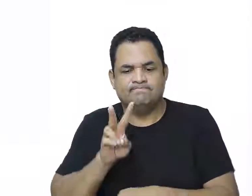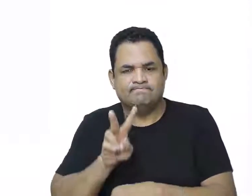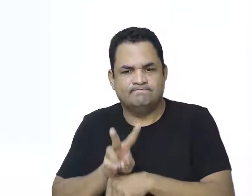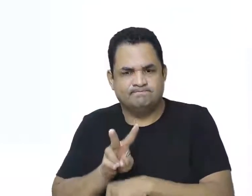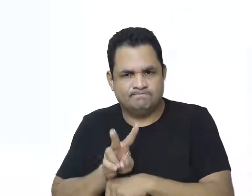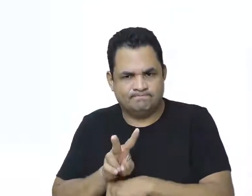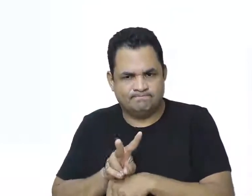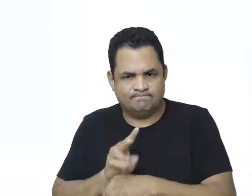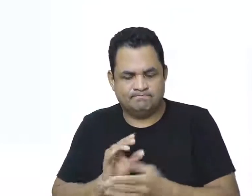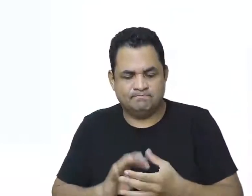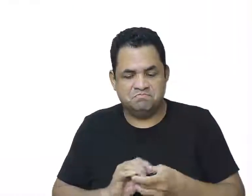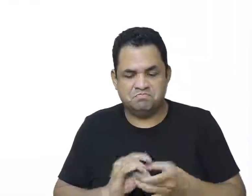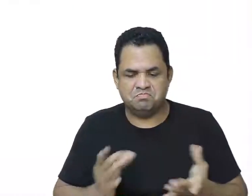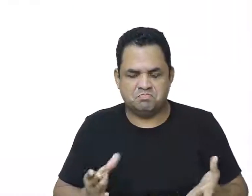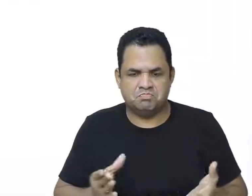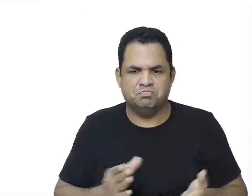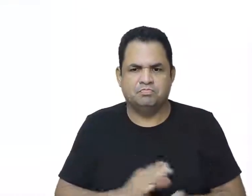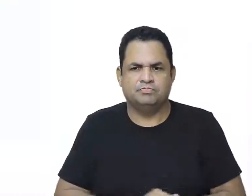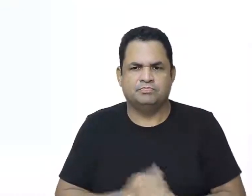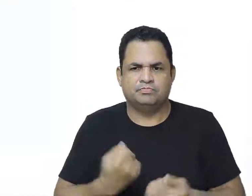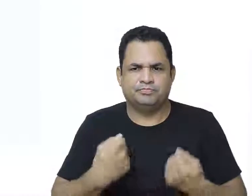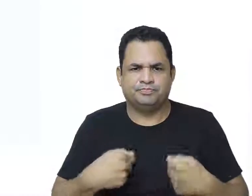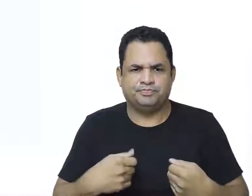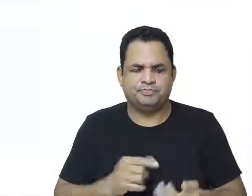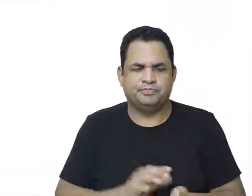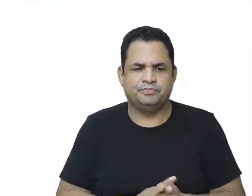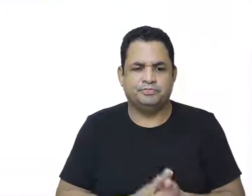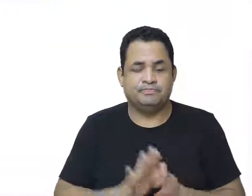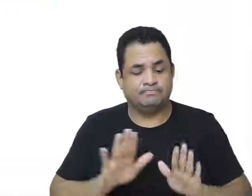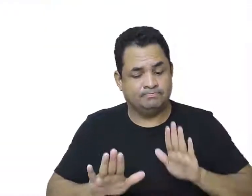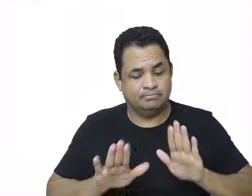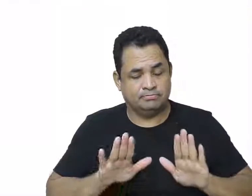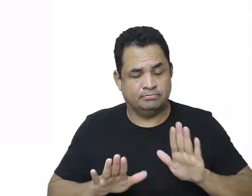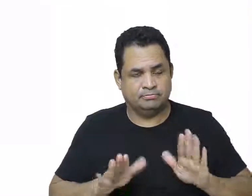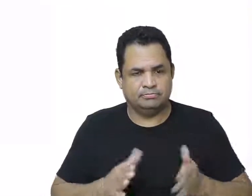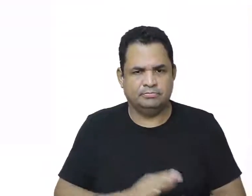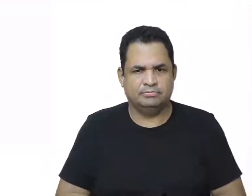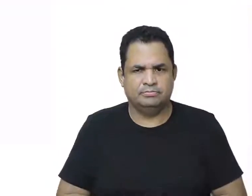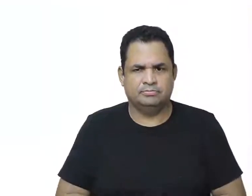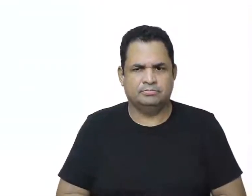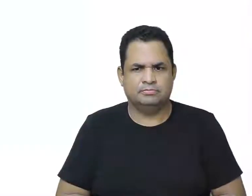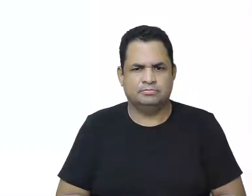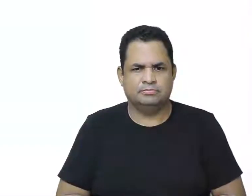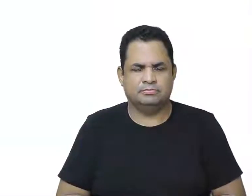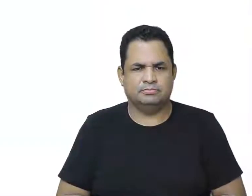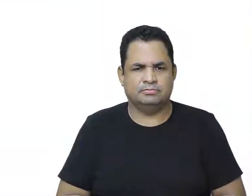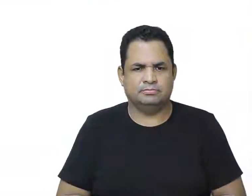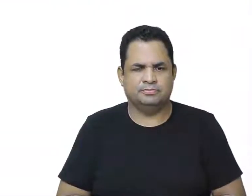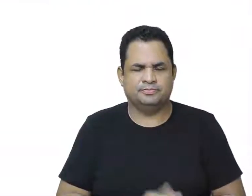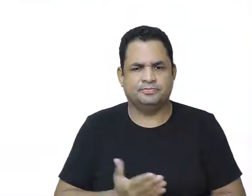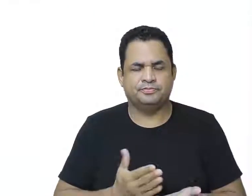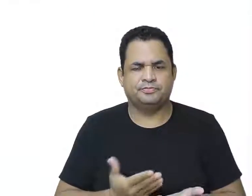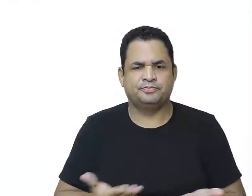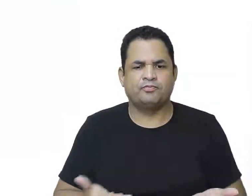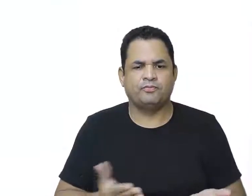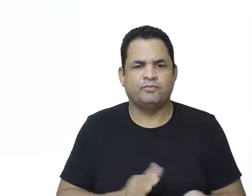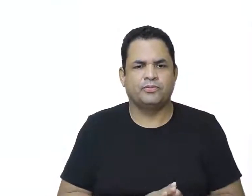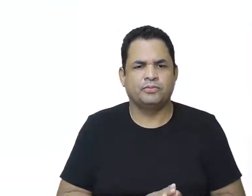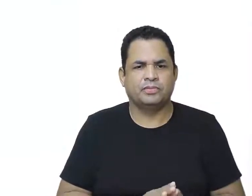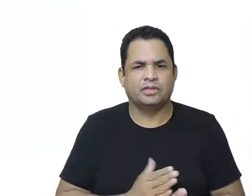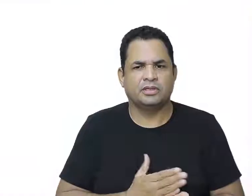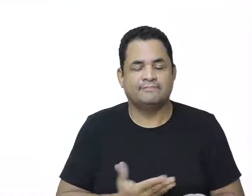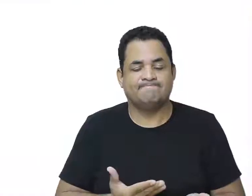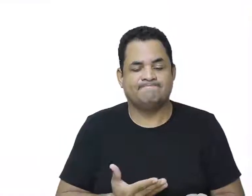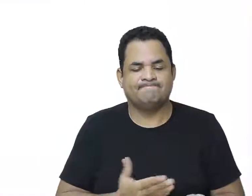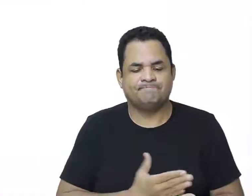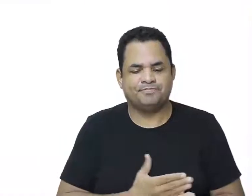dos desperdícios. Pode usar? Pode, mas tem cuidado. Mais ou menos isso que quer dizer, né? Parte do princípio